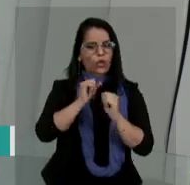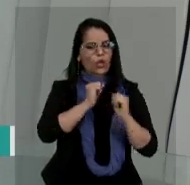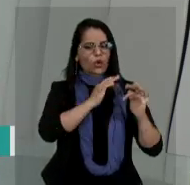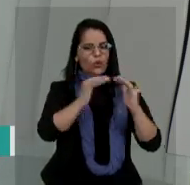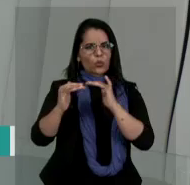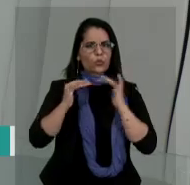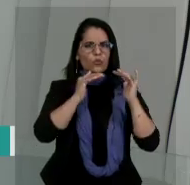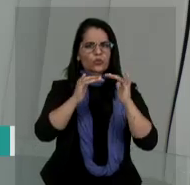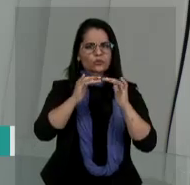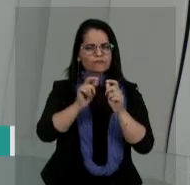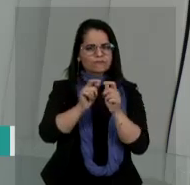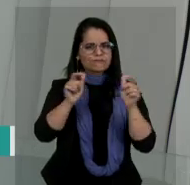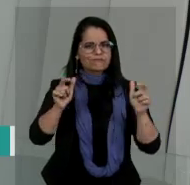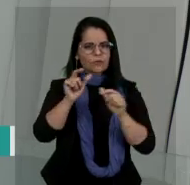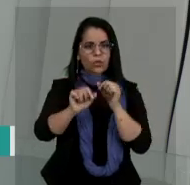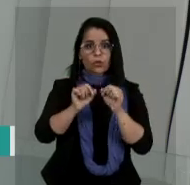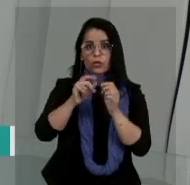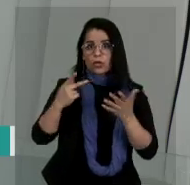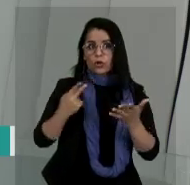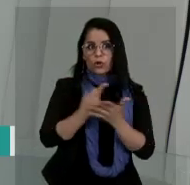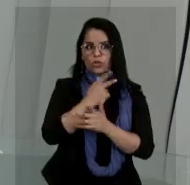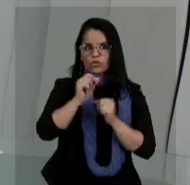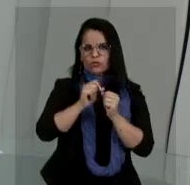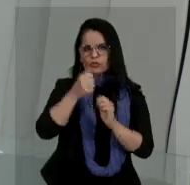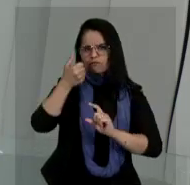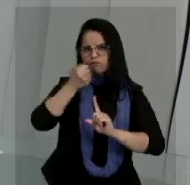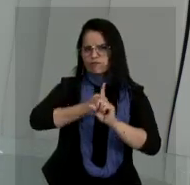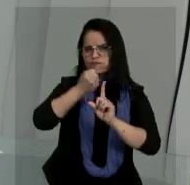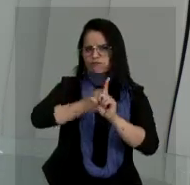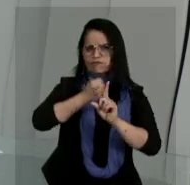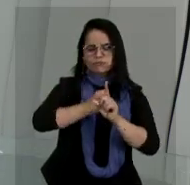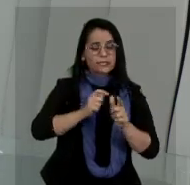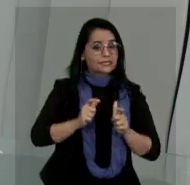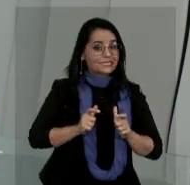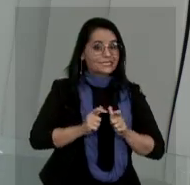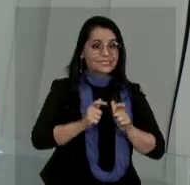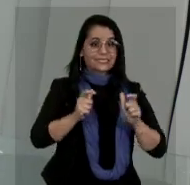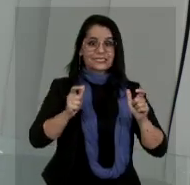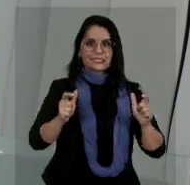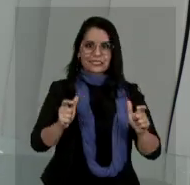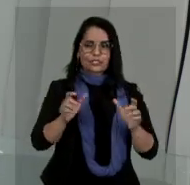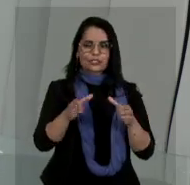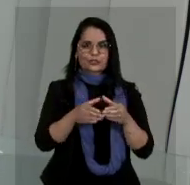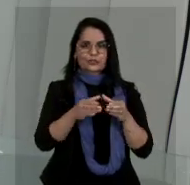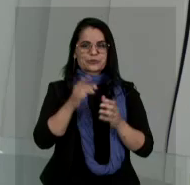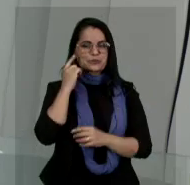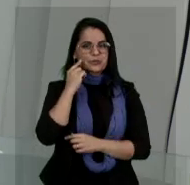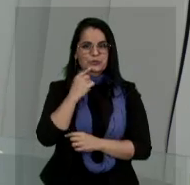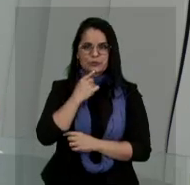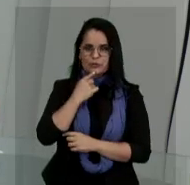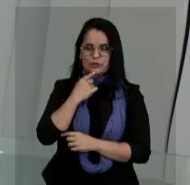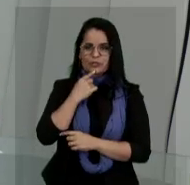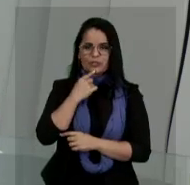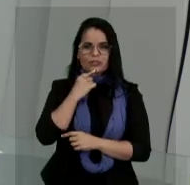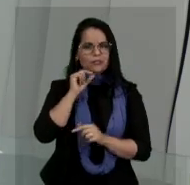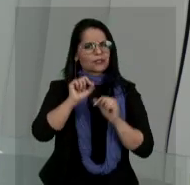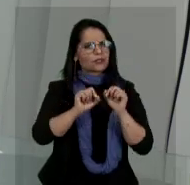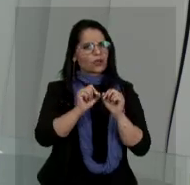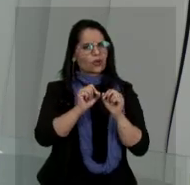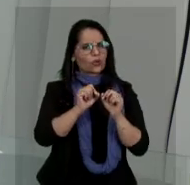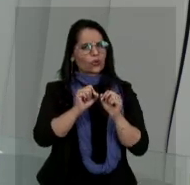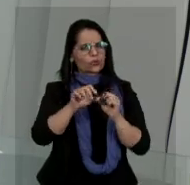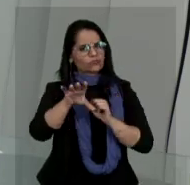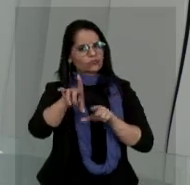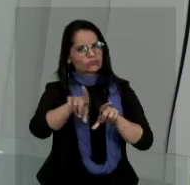muito grande, que aconteceu com uma luta muito grande da comunidade surda, tanto surdos